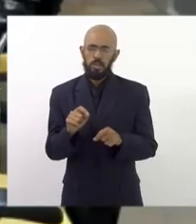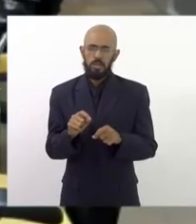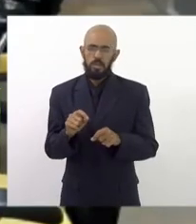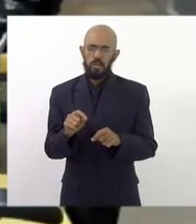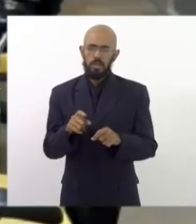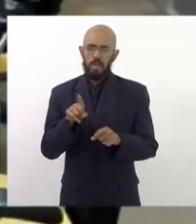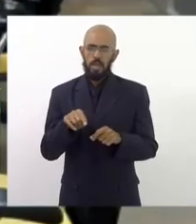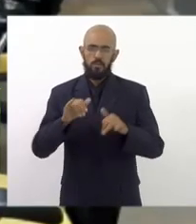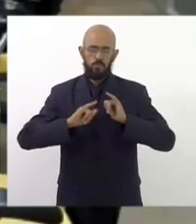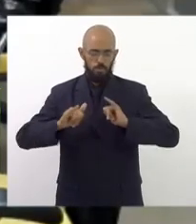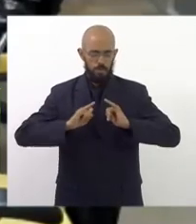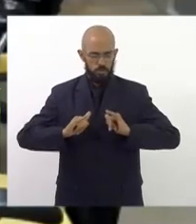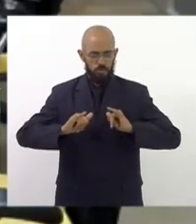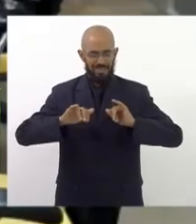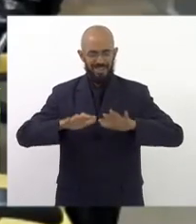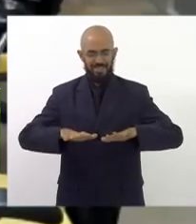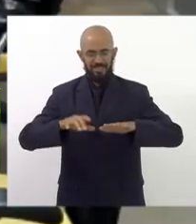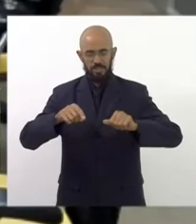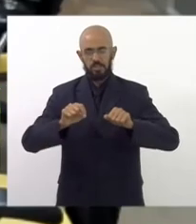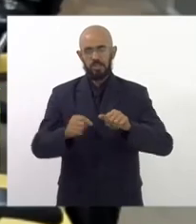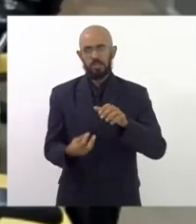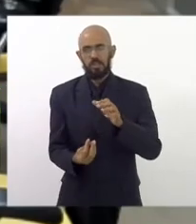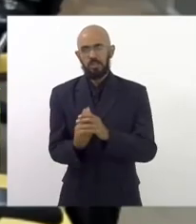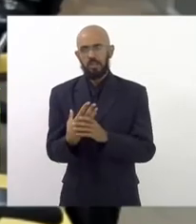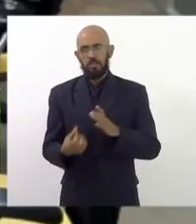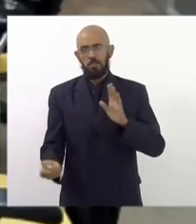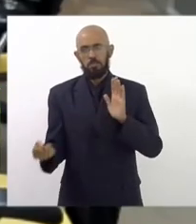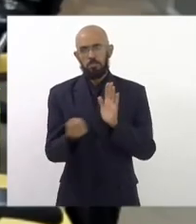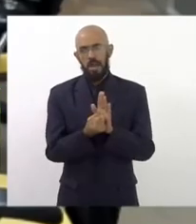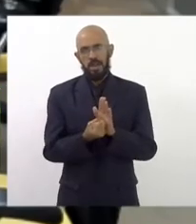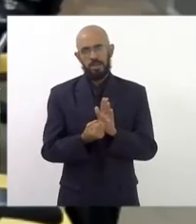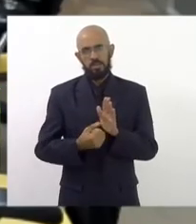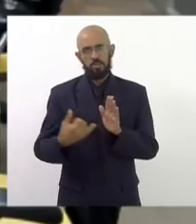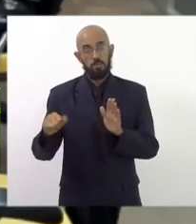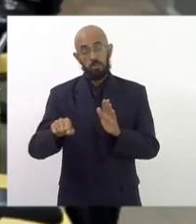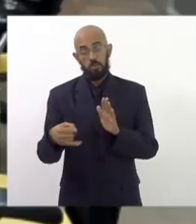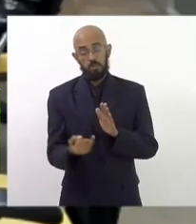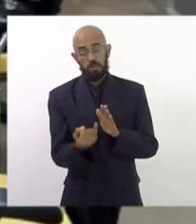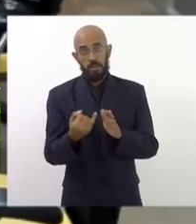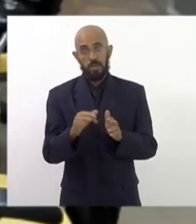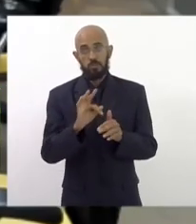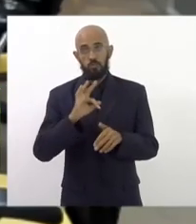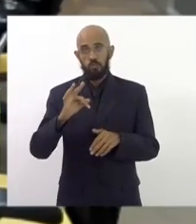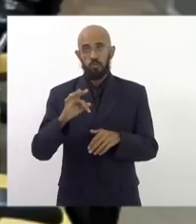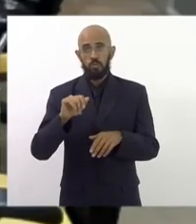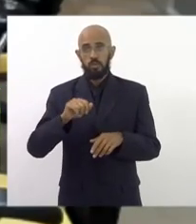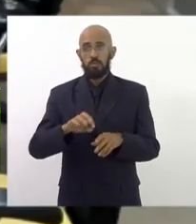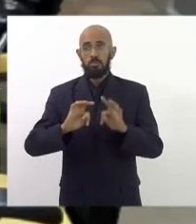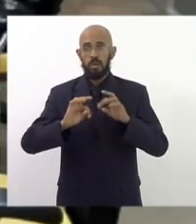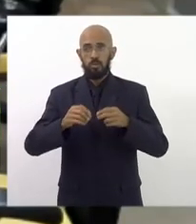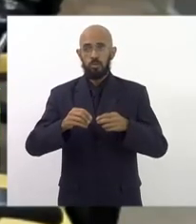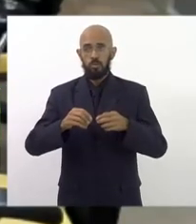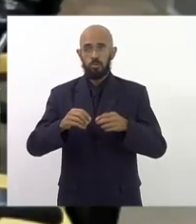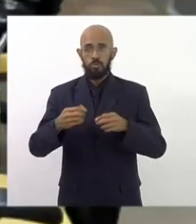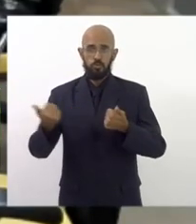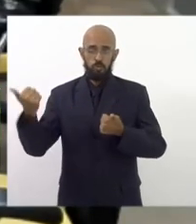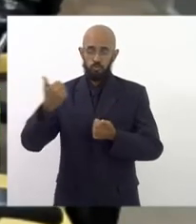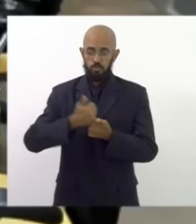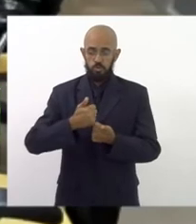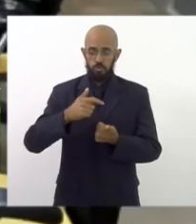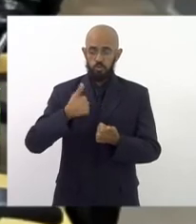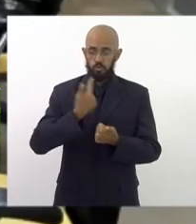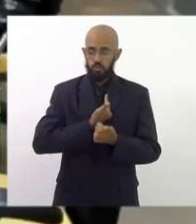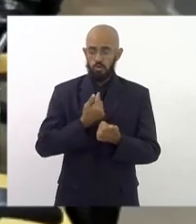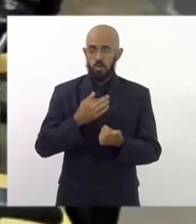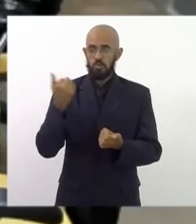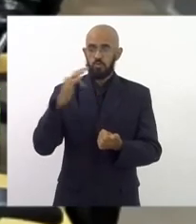dados como esse que nos deixam legados, deixam oportunidades para aqueles que vão nos suceder, de